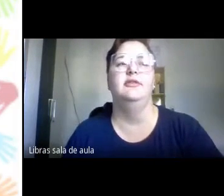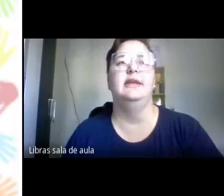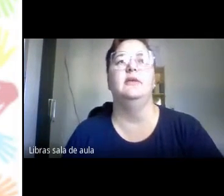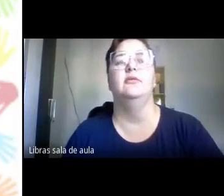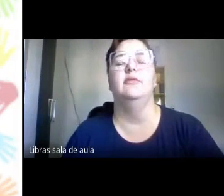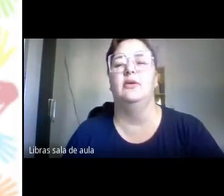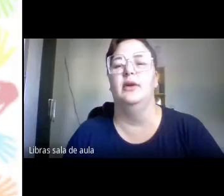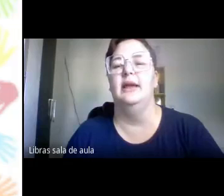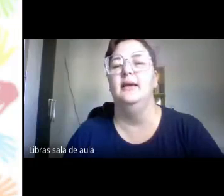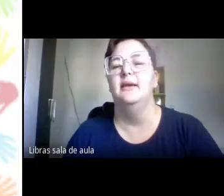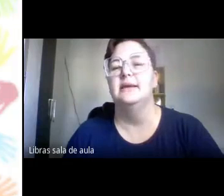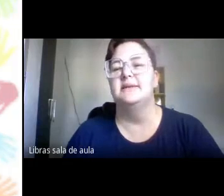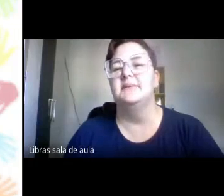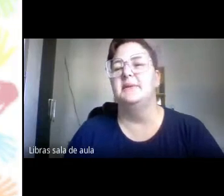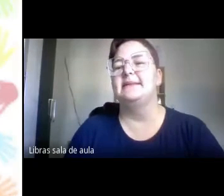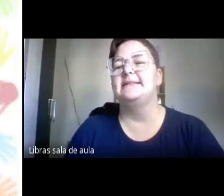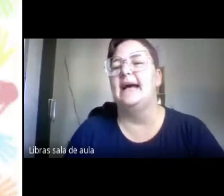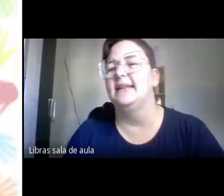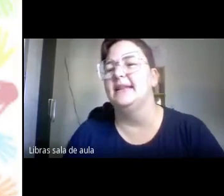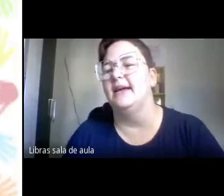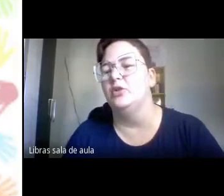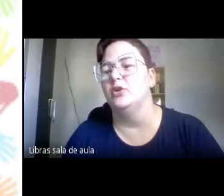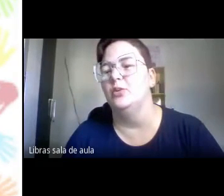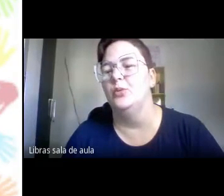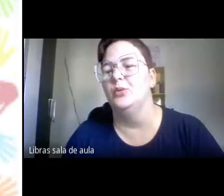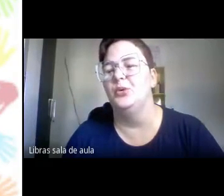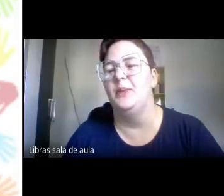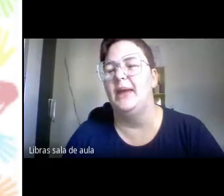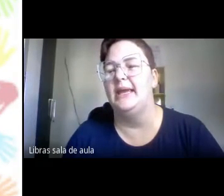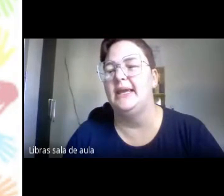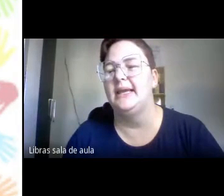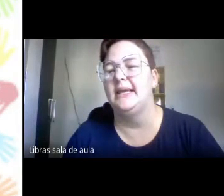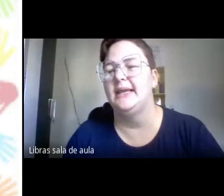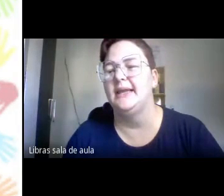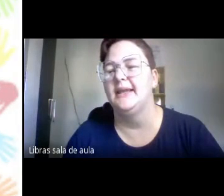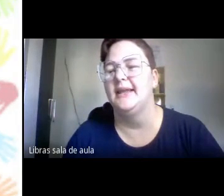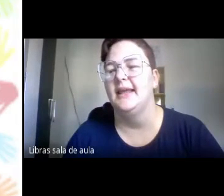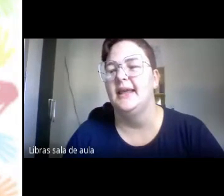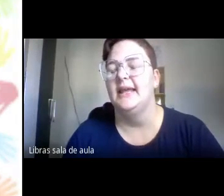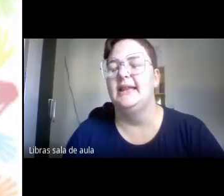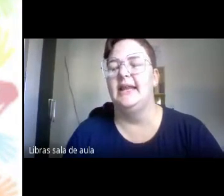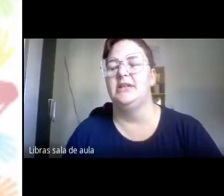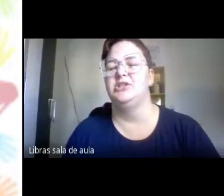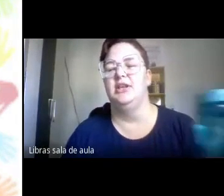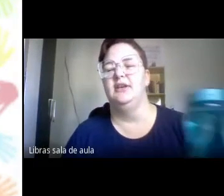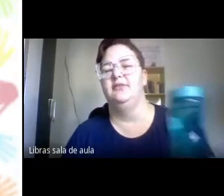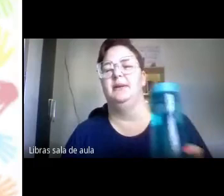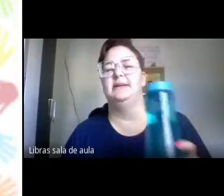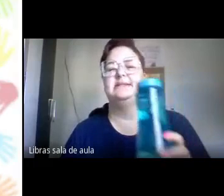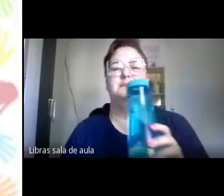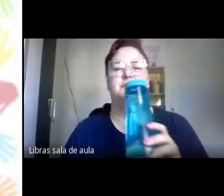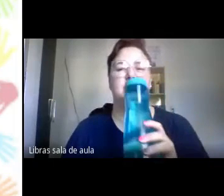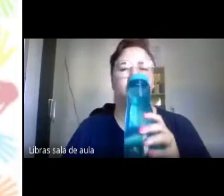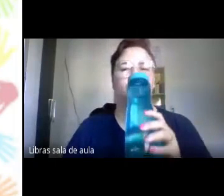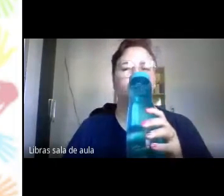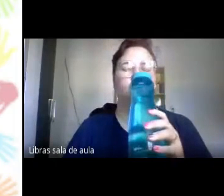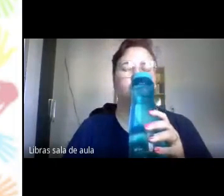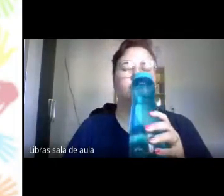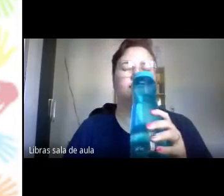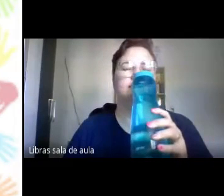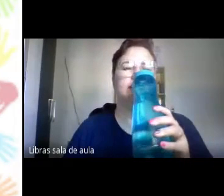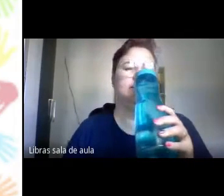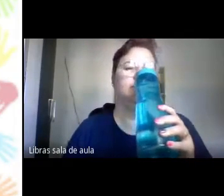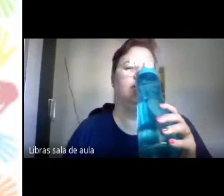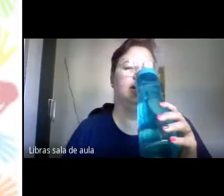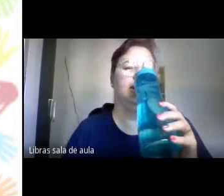não fiquem com vergonha. Semana passada estava todo mundo bem interativo, participando.